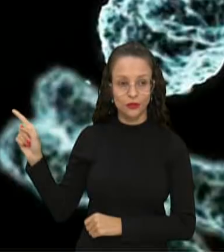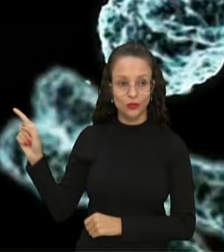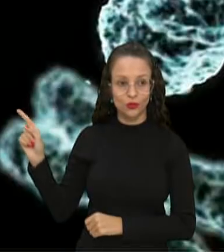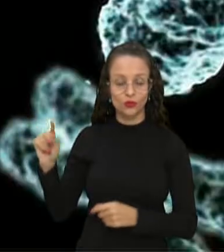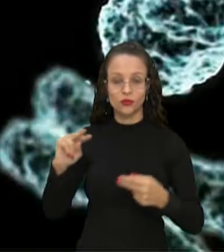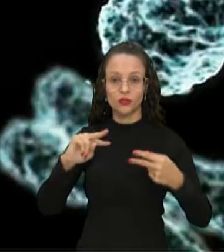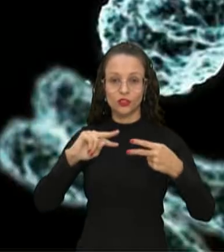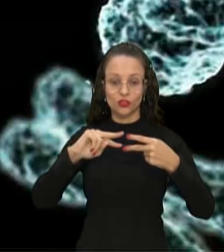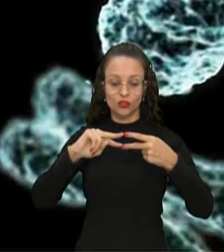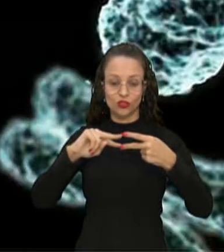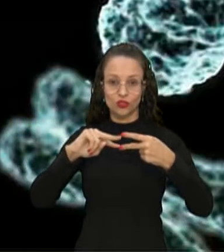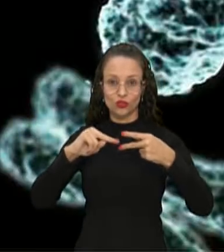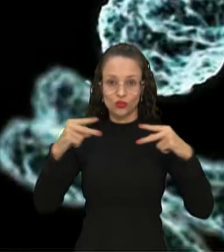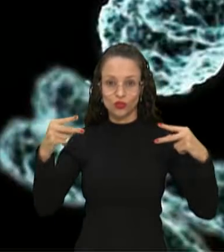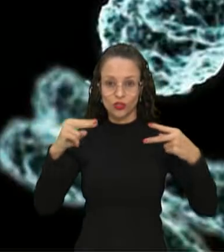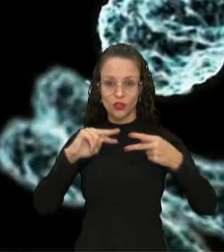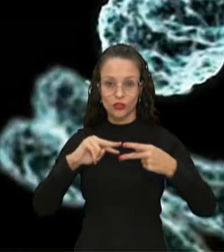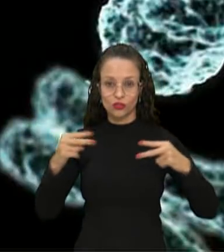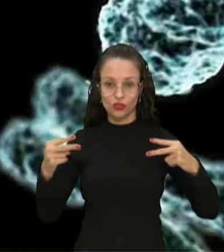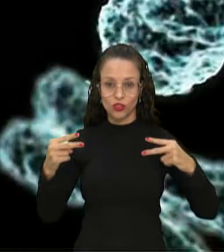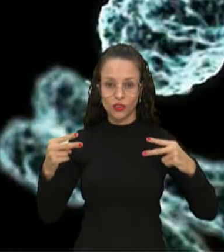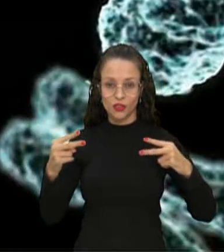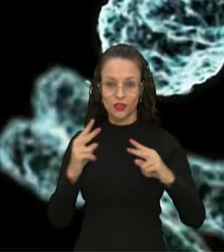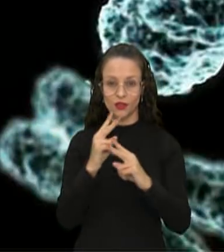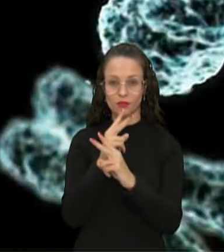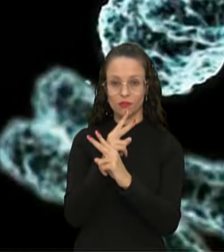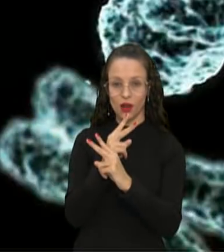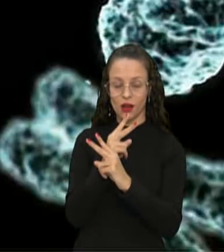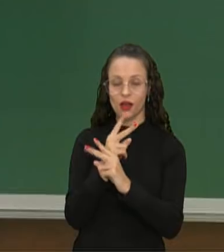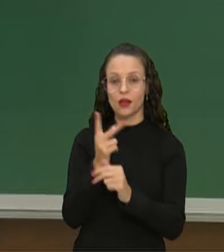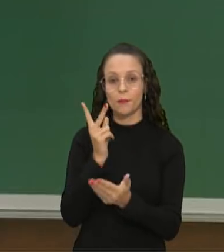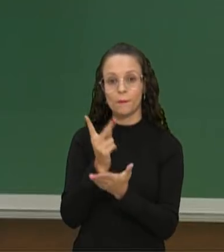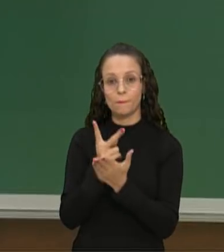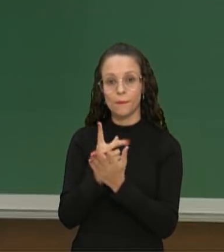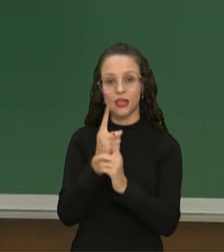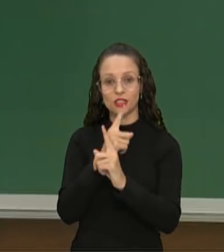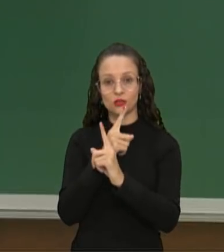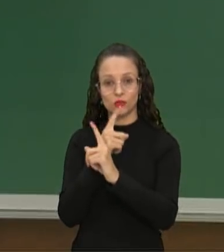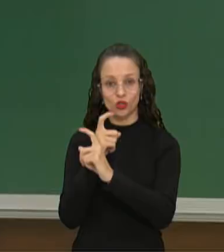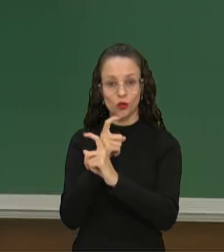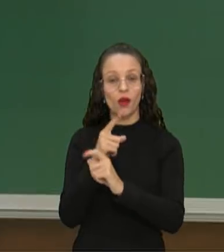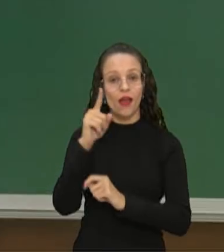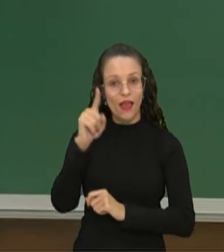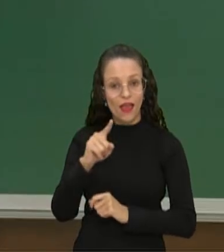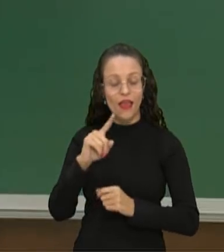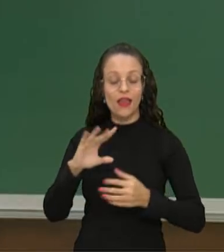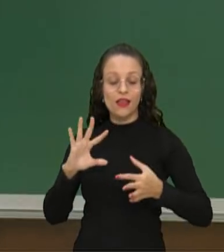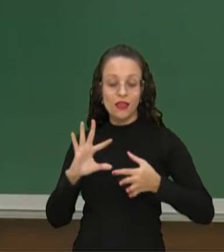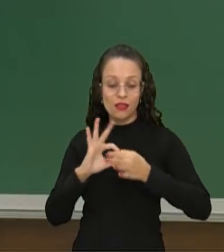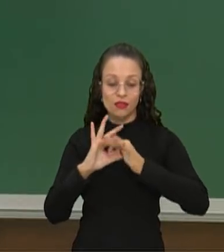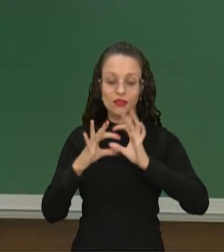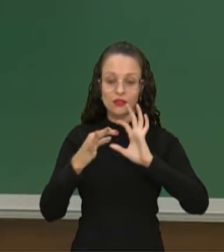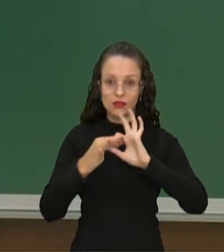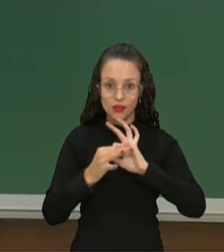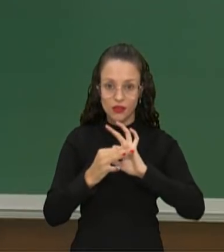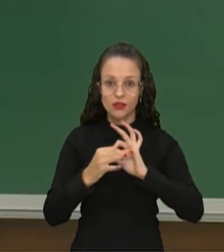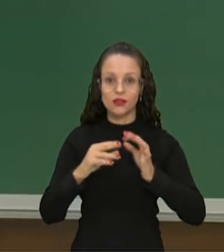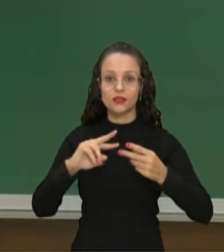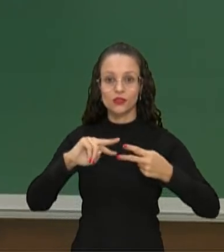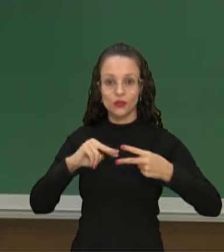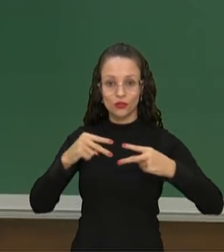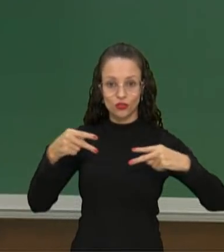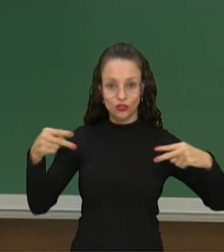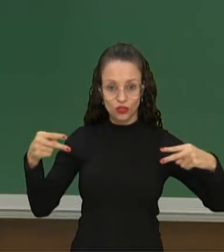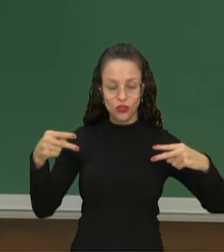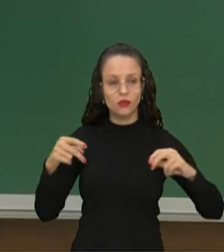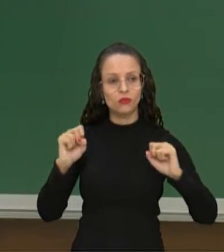genes destacados. Então, os dois genes estão em um mesmo cromossomo. Isso é linkage, isso é ligação gênica. Mas também pode